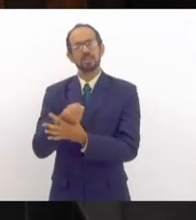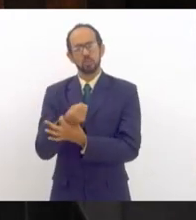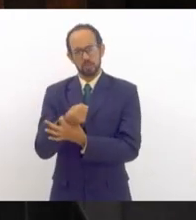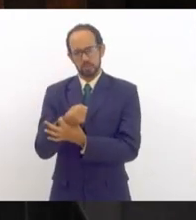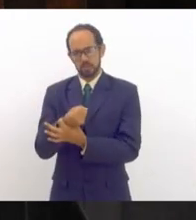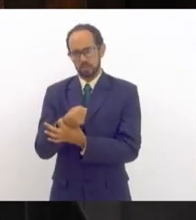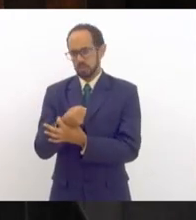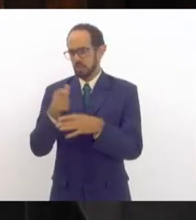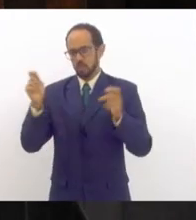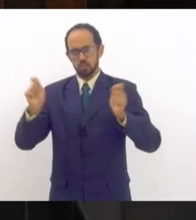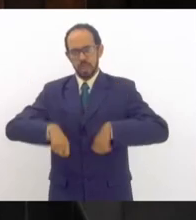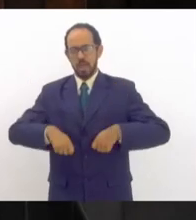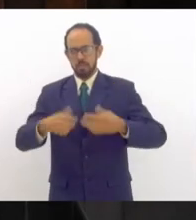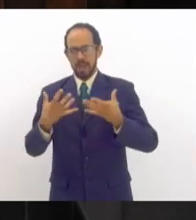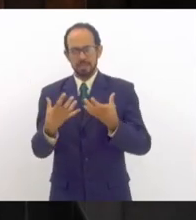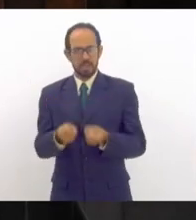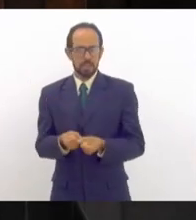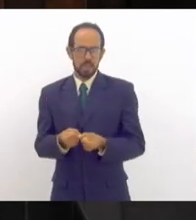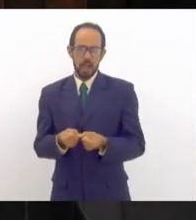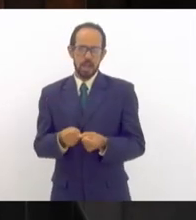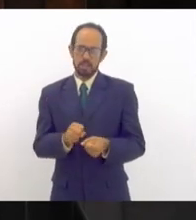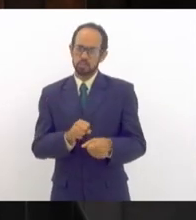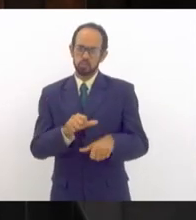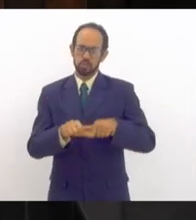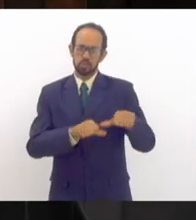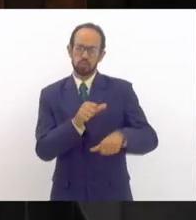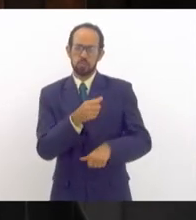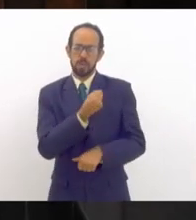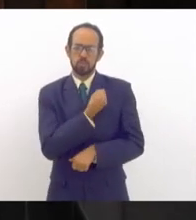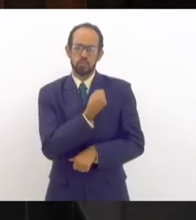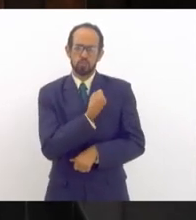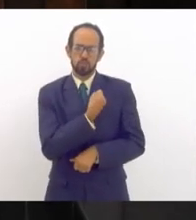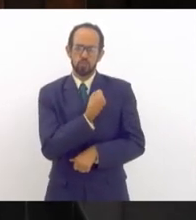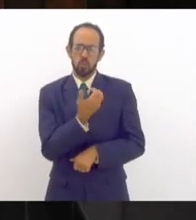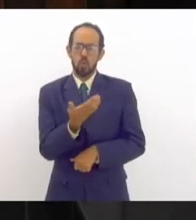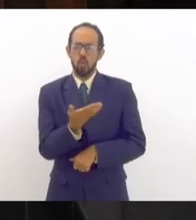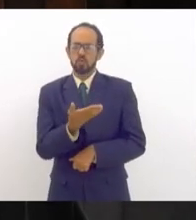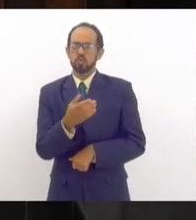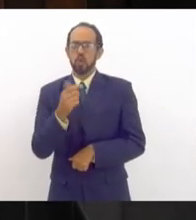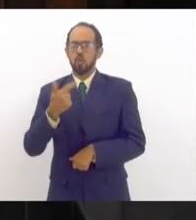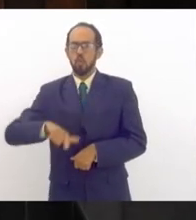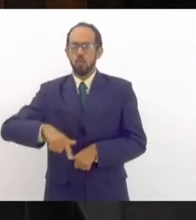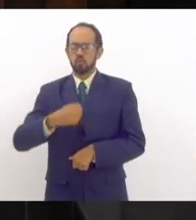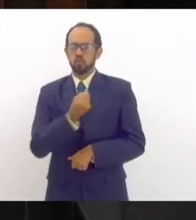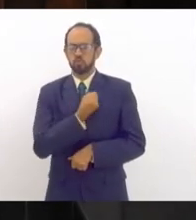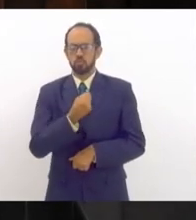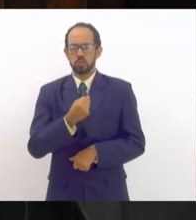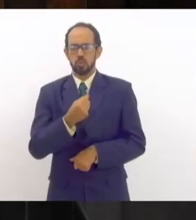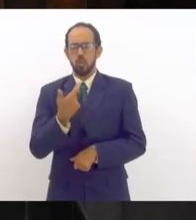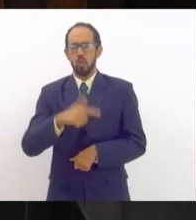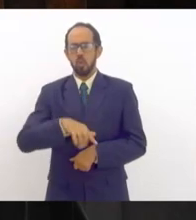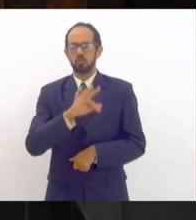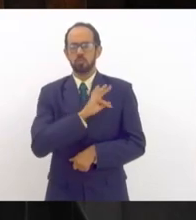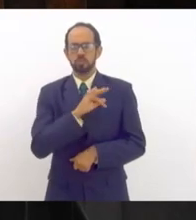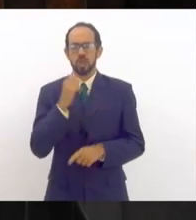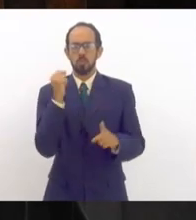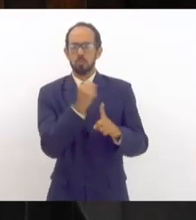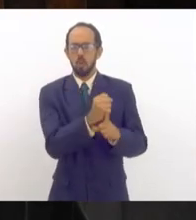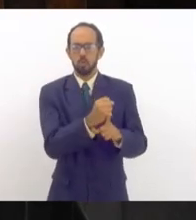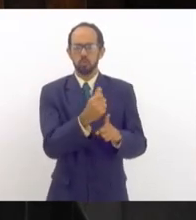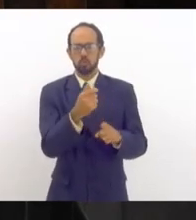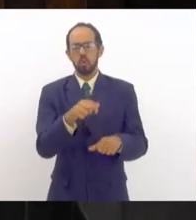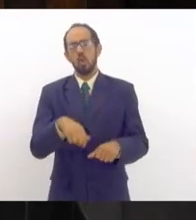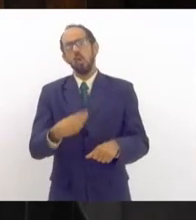virar apenas números Hoje é mais um número mais um policial morto mas um agente segurança